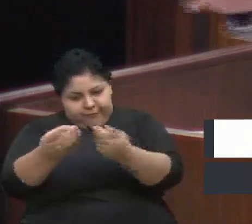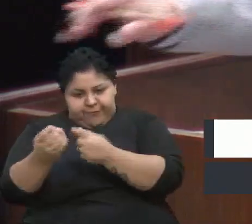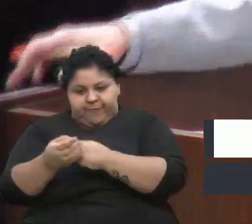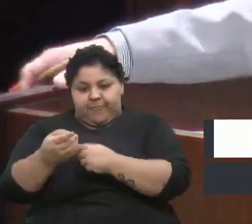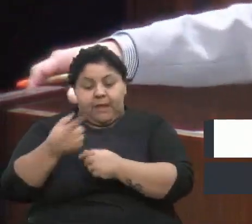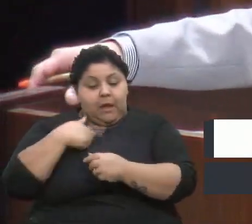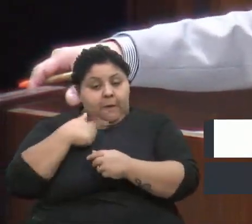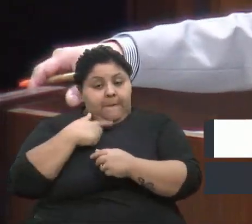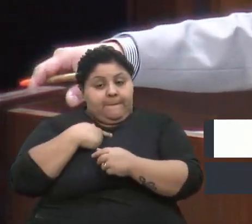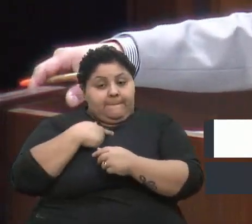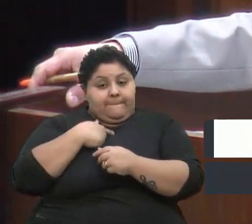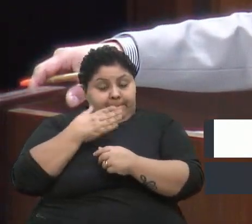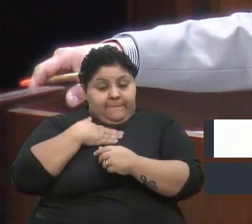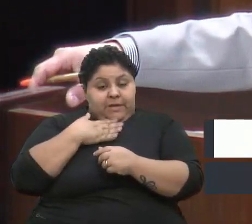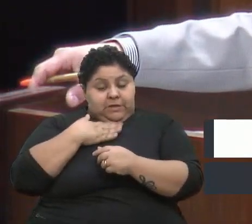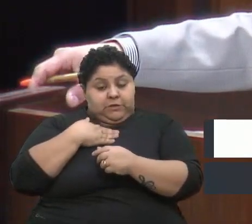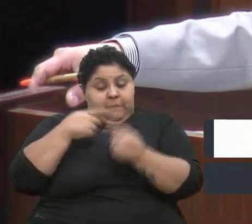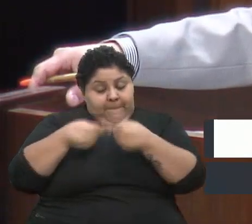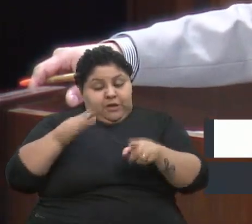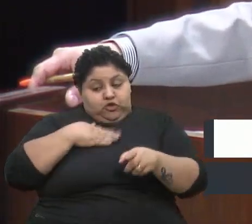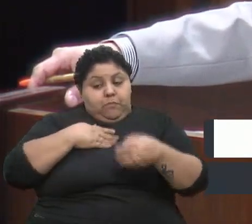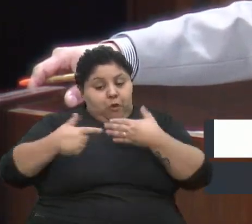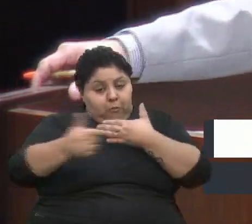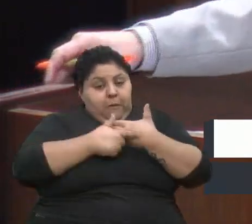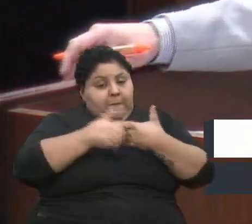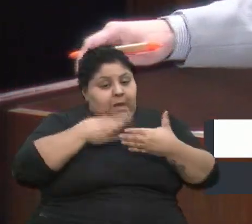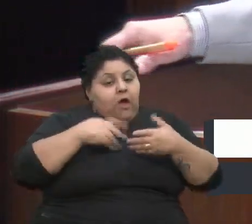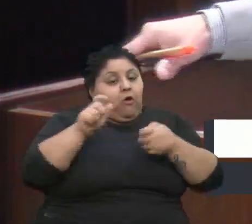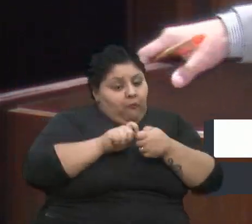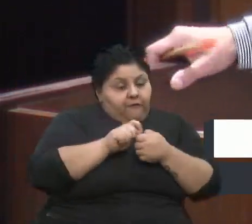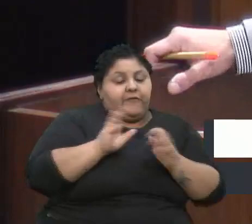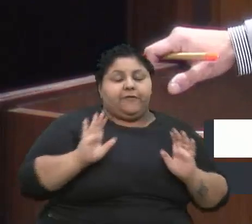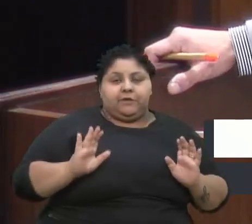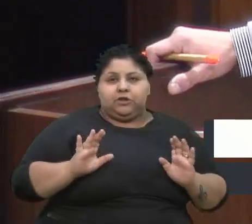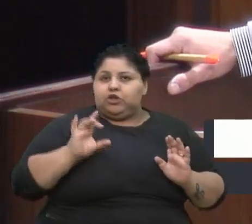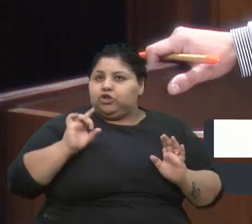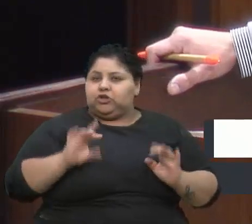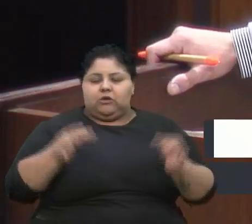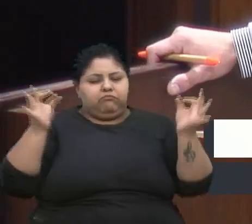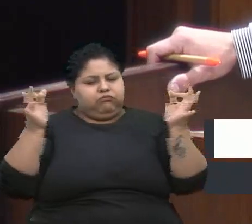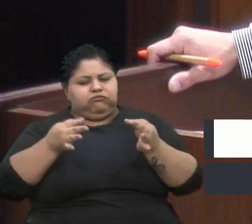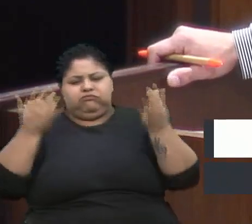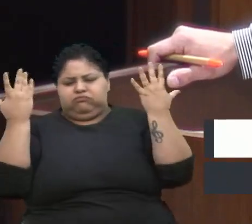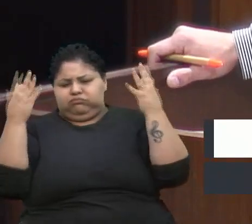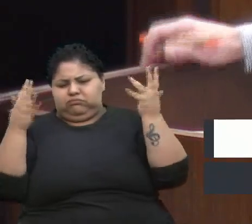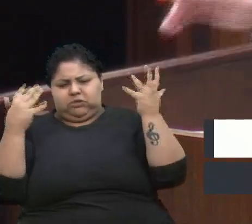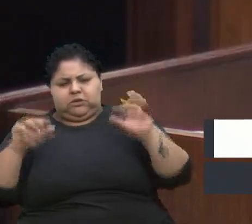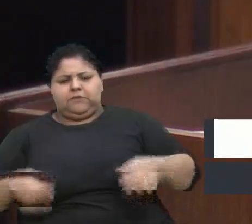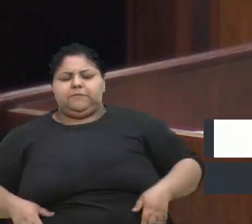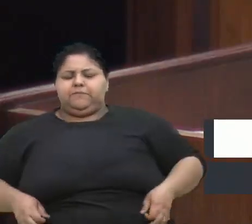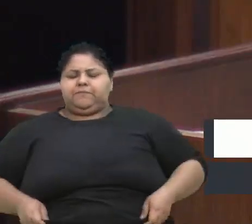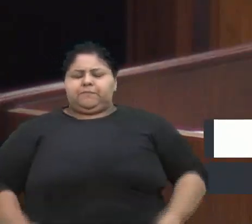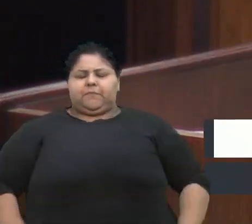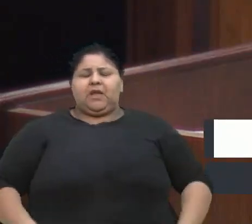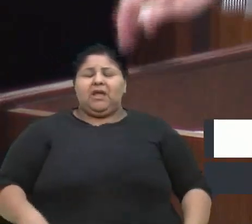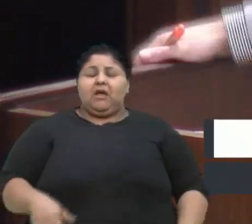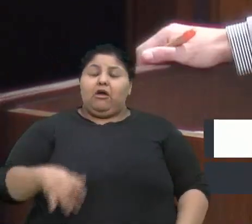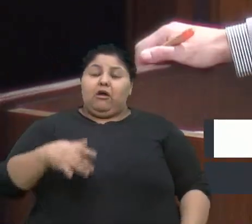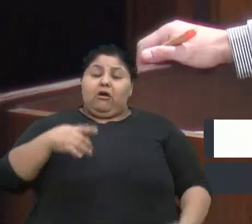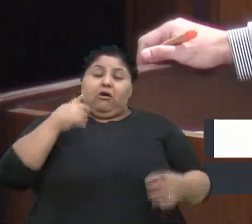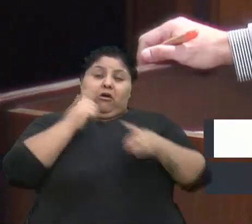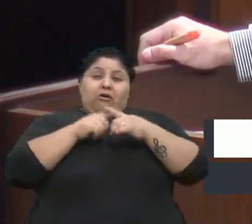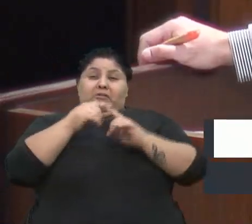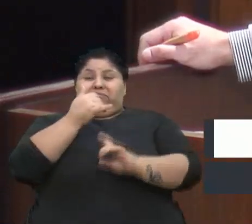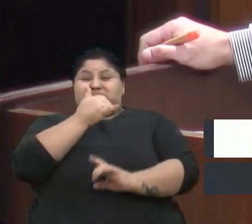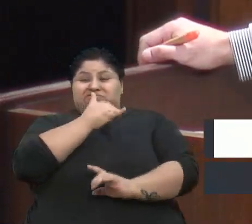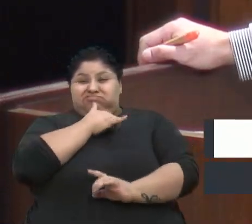parte eu estou fazendo, e só tenho a elogiar, porque é lamentável você estar